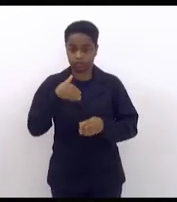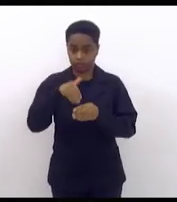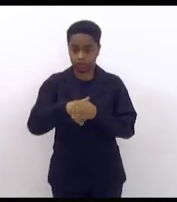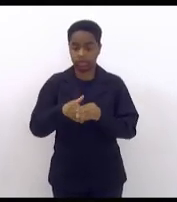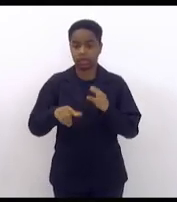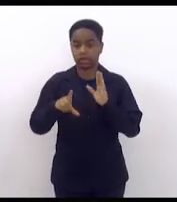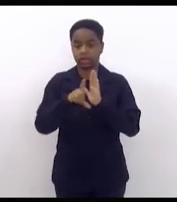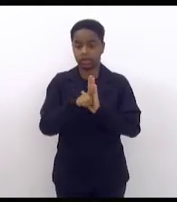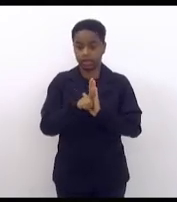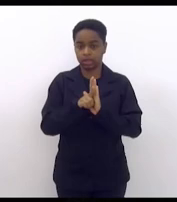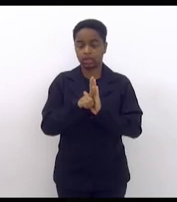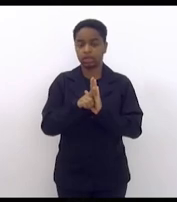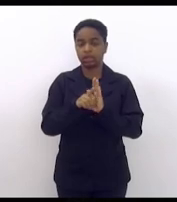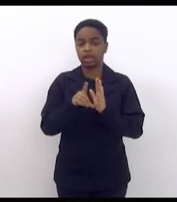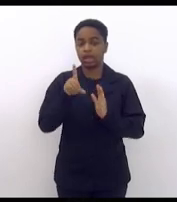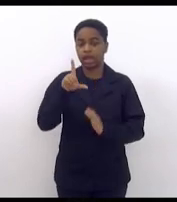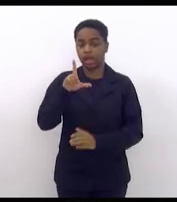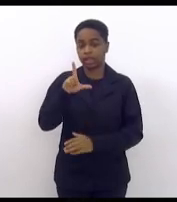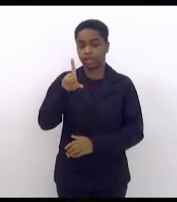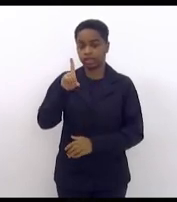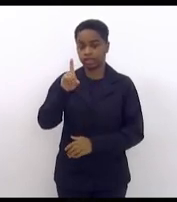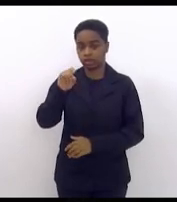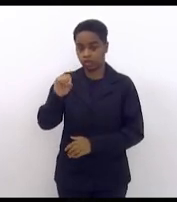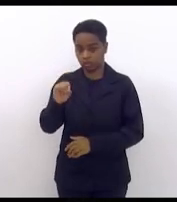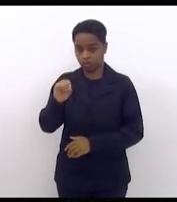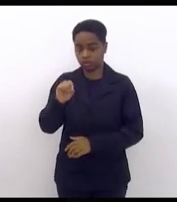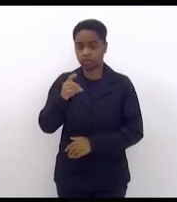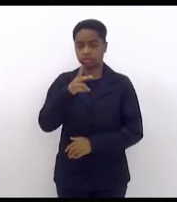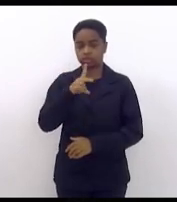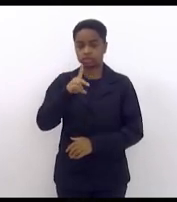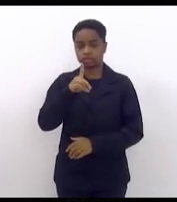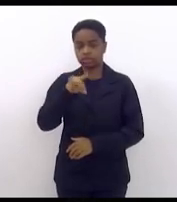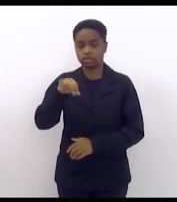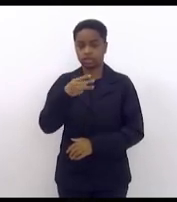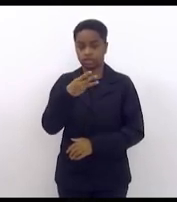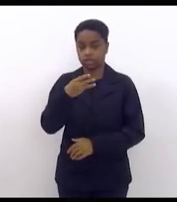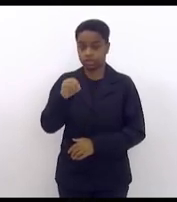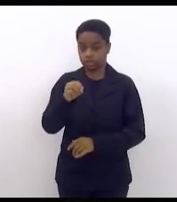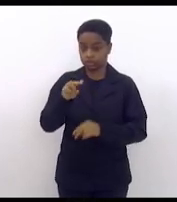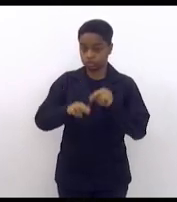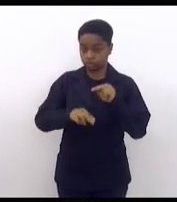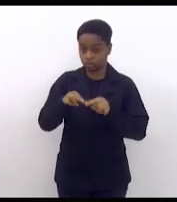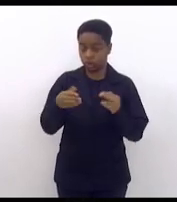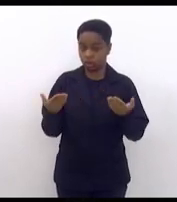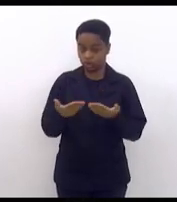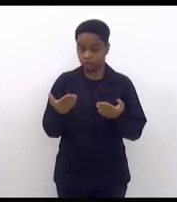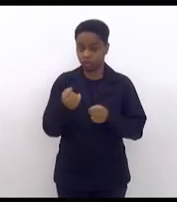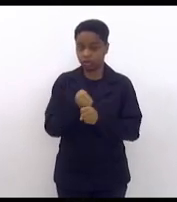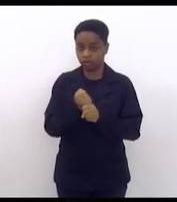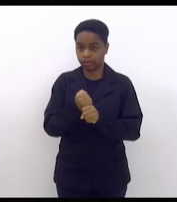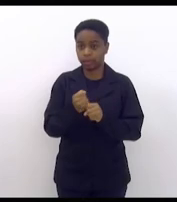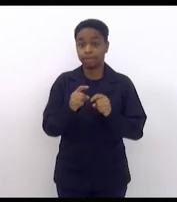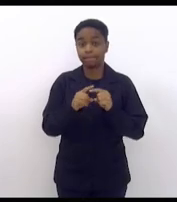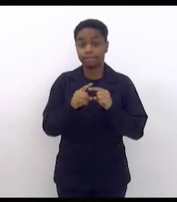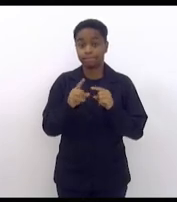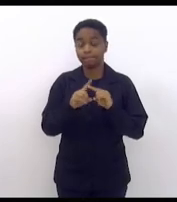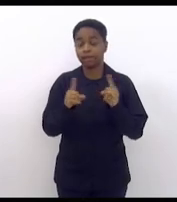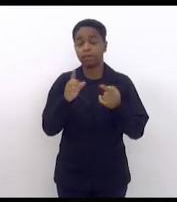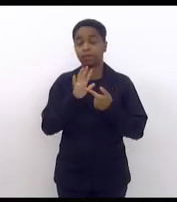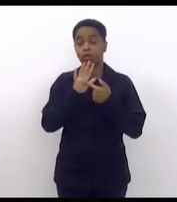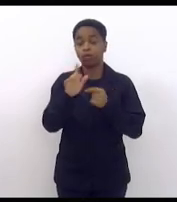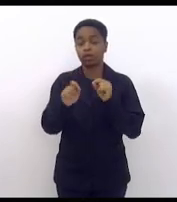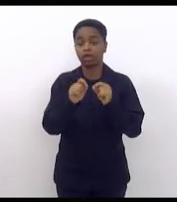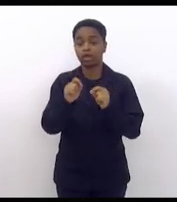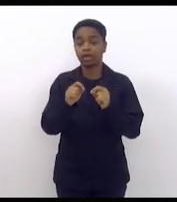de Diretrizes Orçamentárias, a LDO, em 30 de junho deste ano, cuja previsão de déficit era